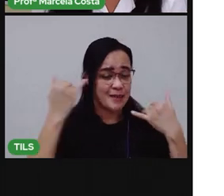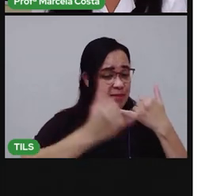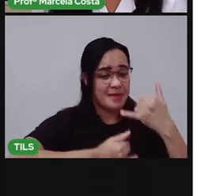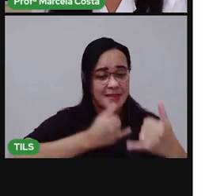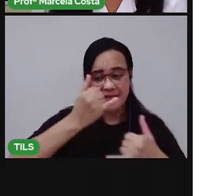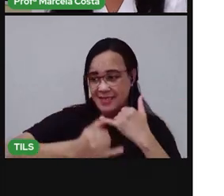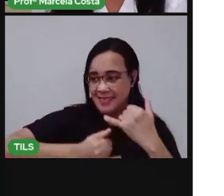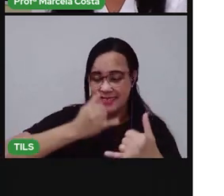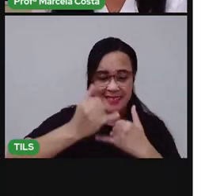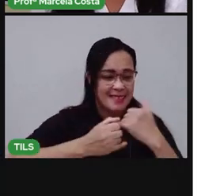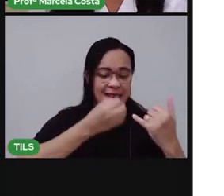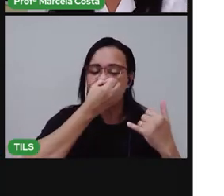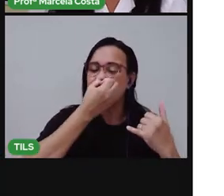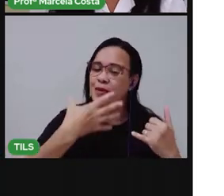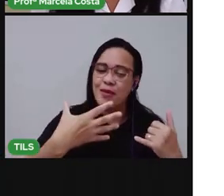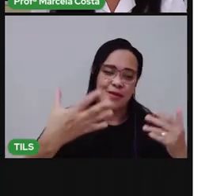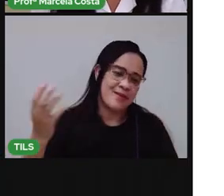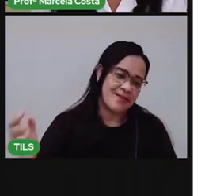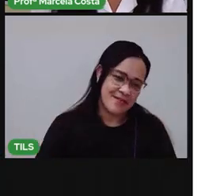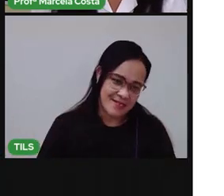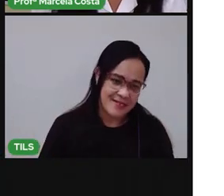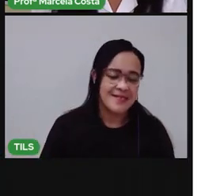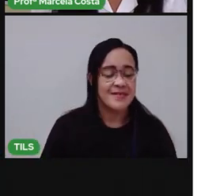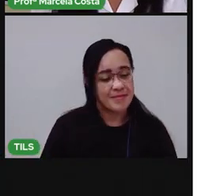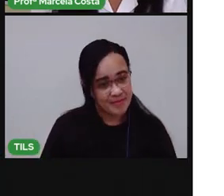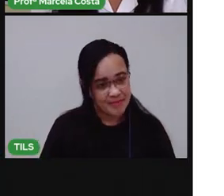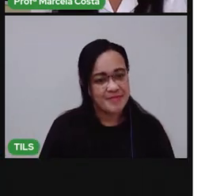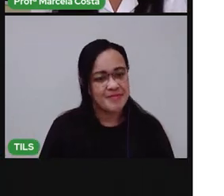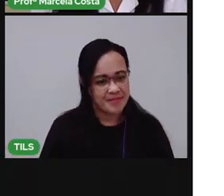um horário de lazer.